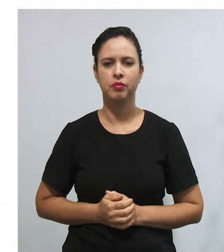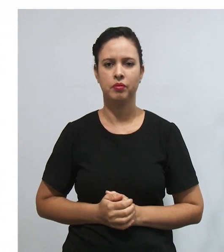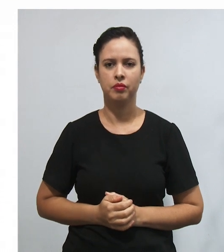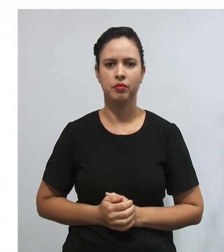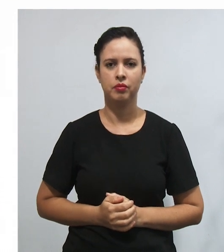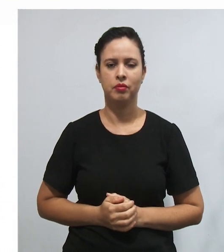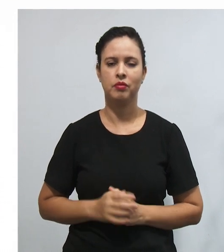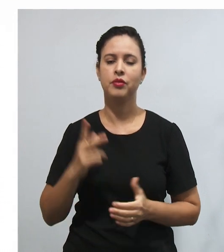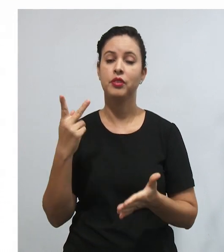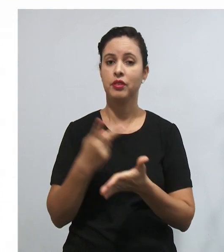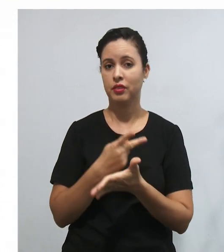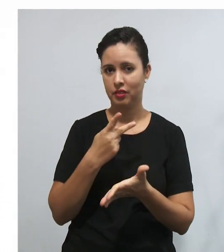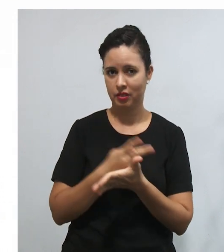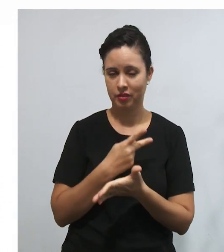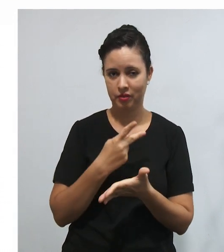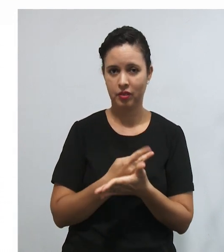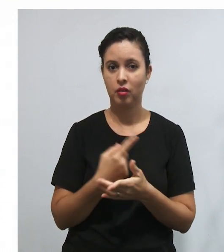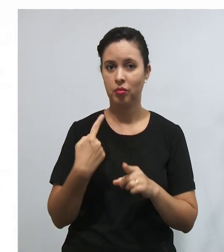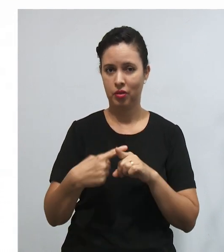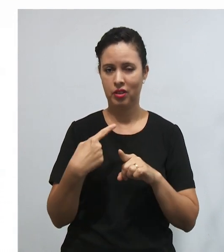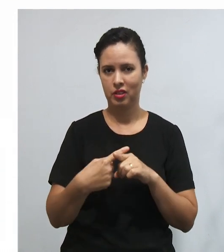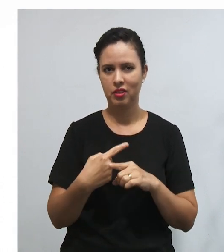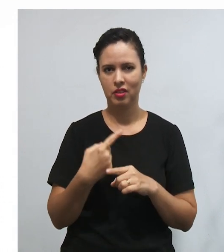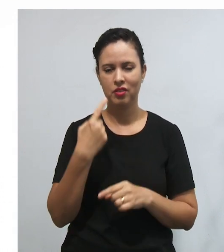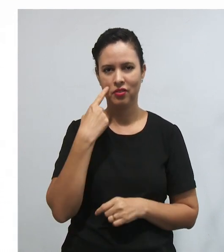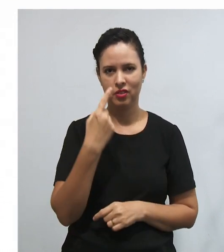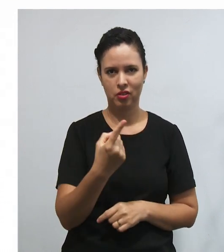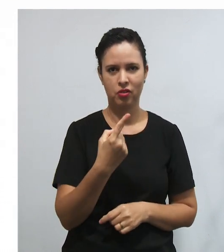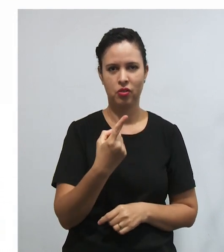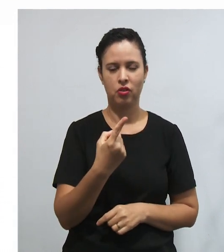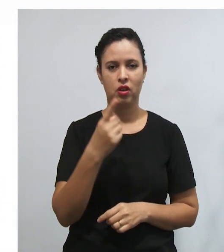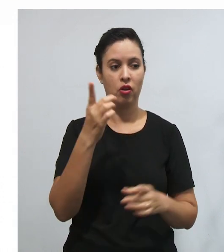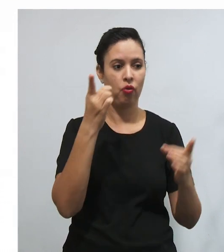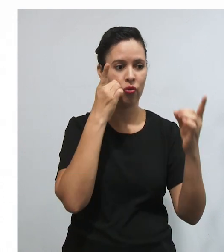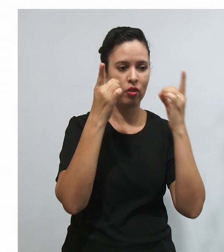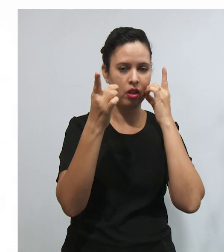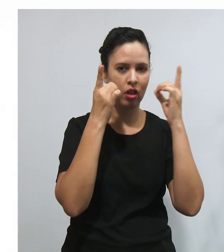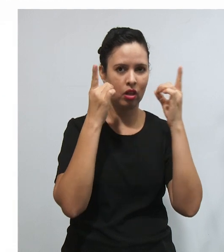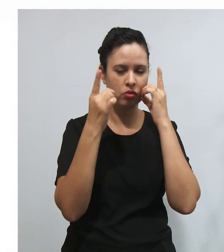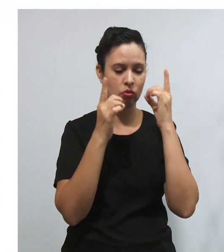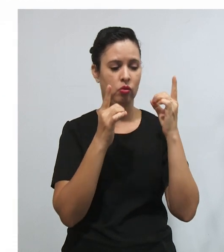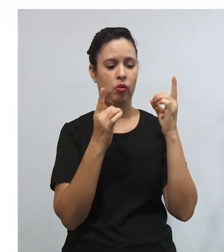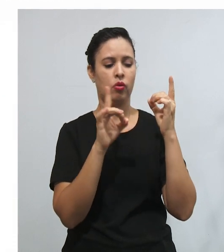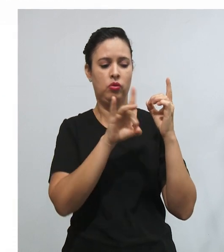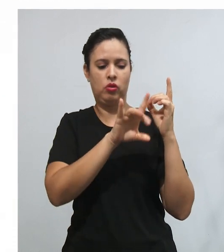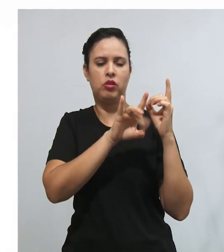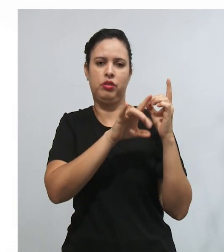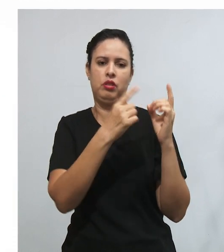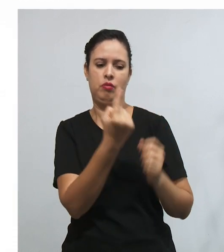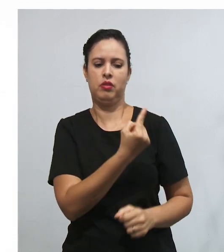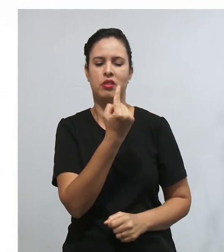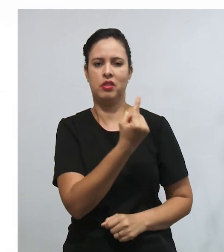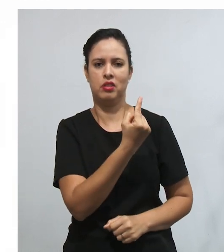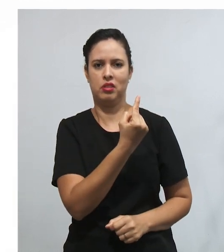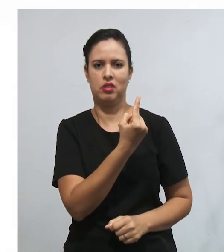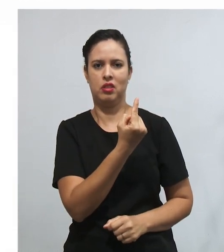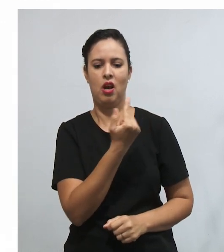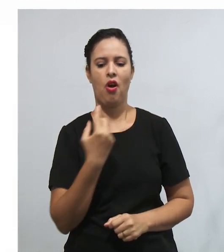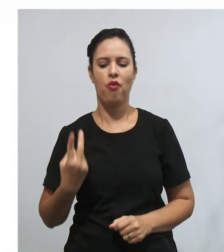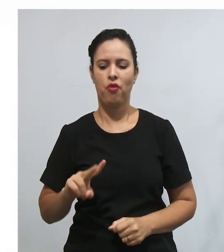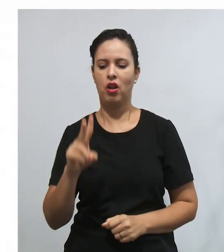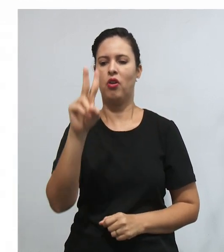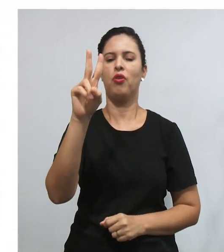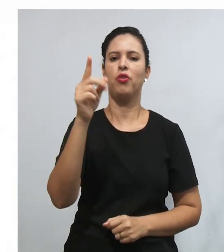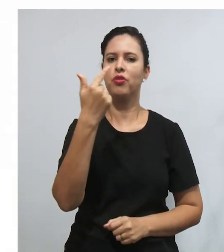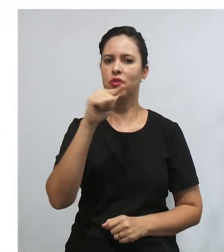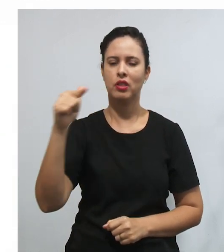que está errado. Porque nós vimos que um dado sozinho, uma palavra, um número, de forma isolada, ele não agrega valor. Ele